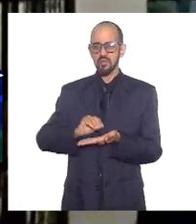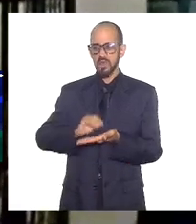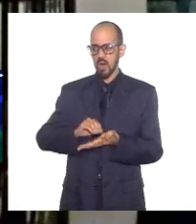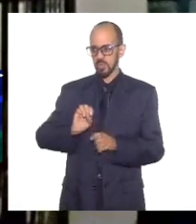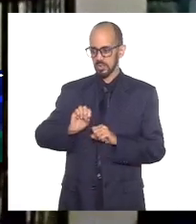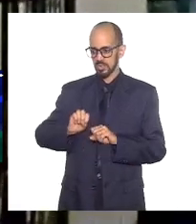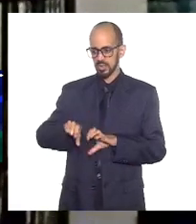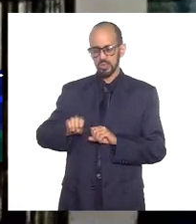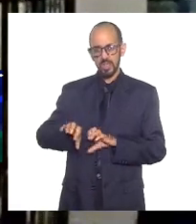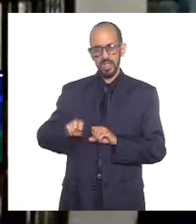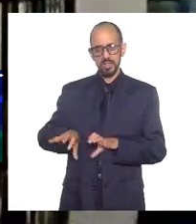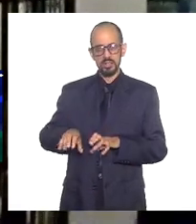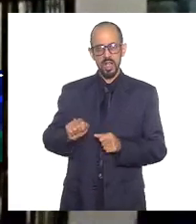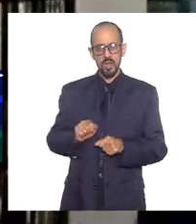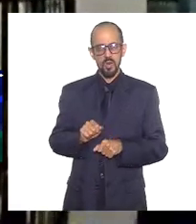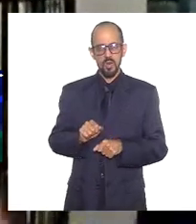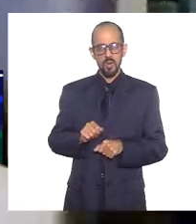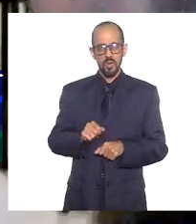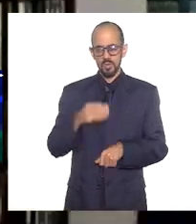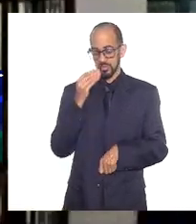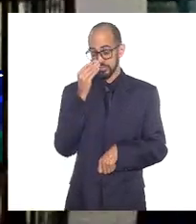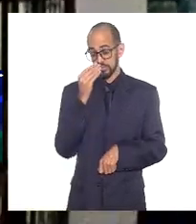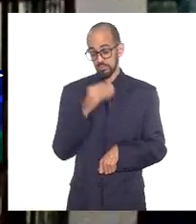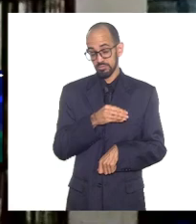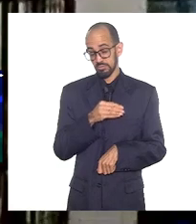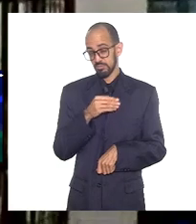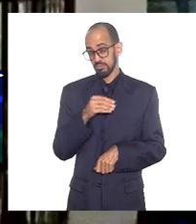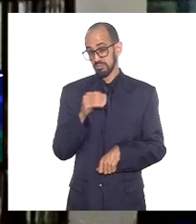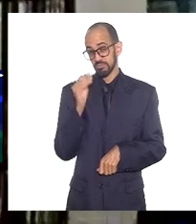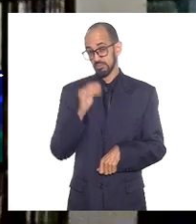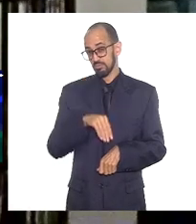analfabetismo, o negacionismo e por aí vai.